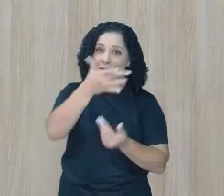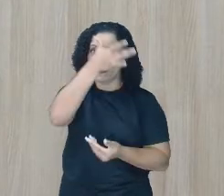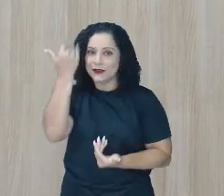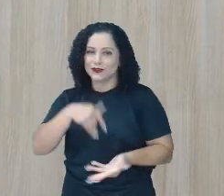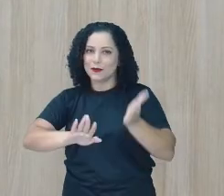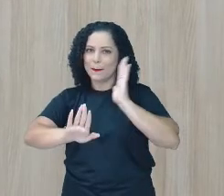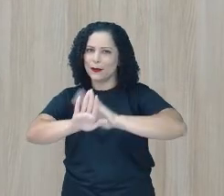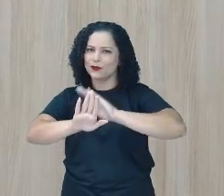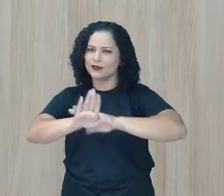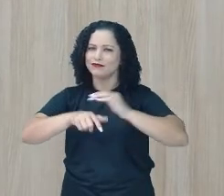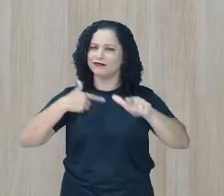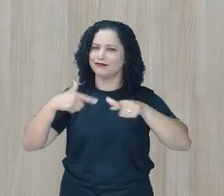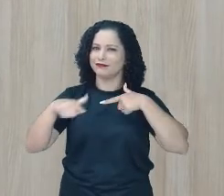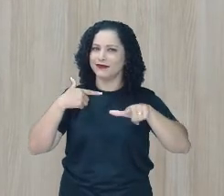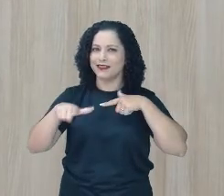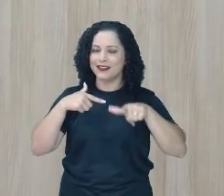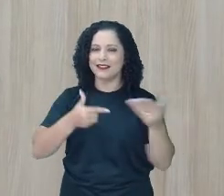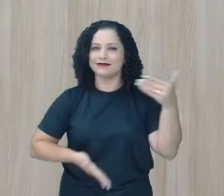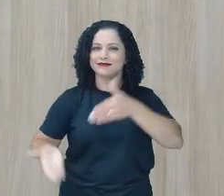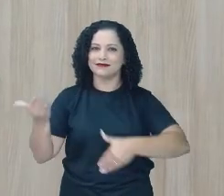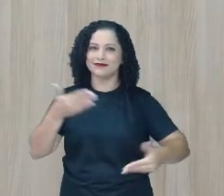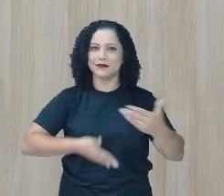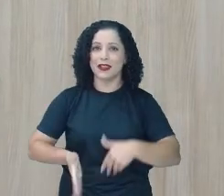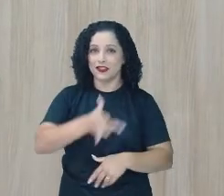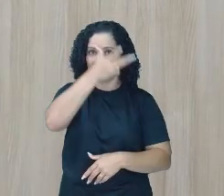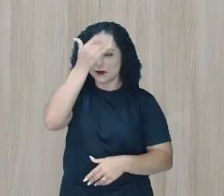que trabalhou aqui na minha aula, e para a galera da